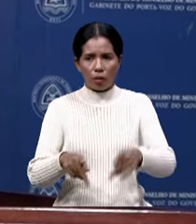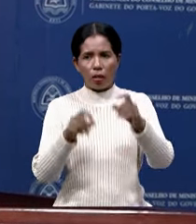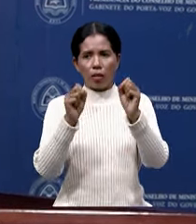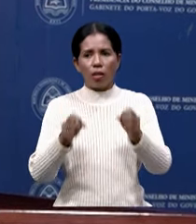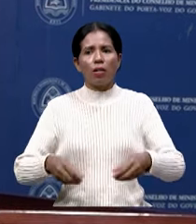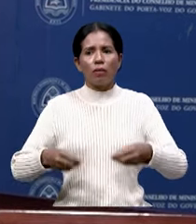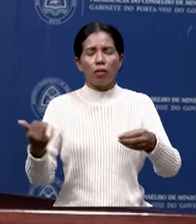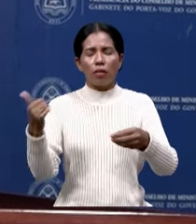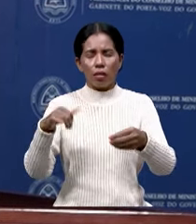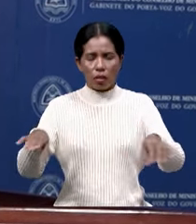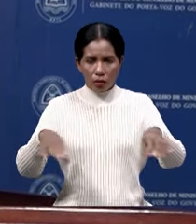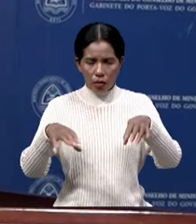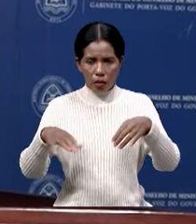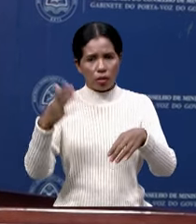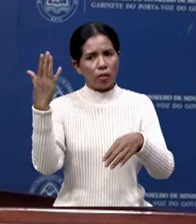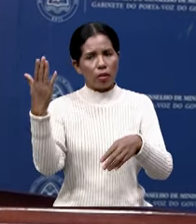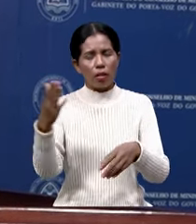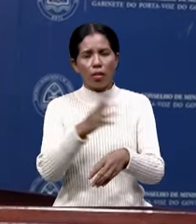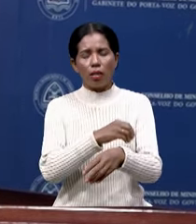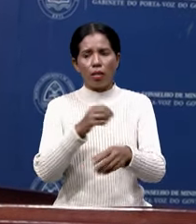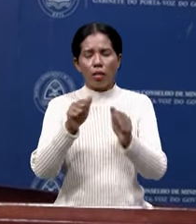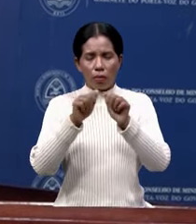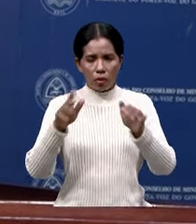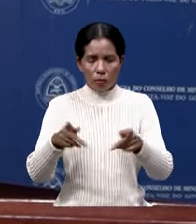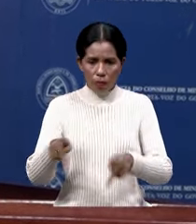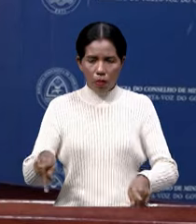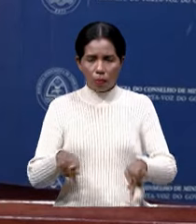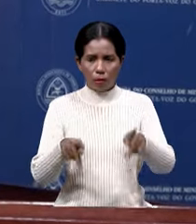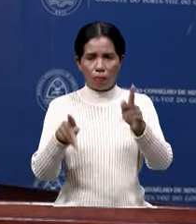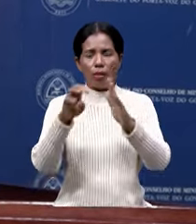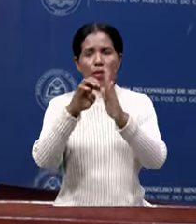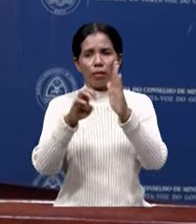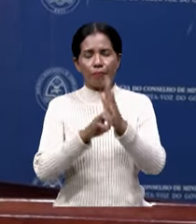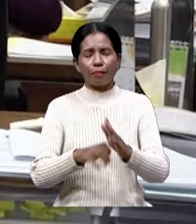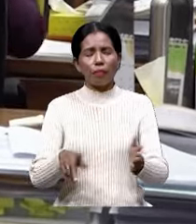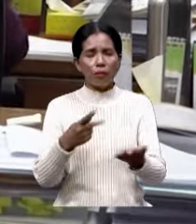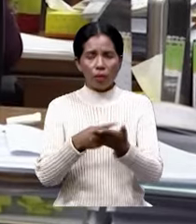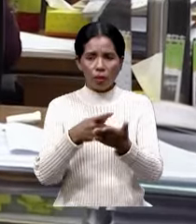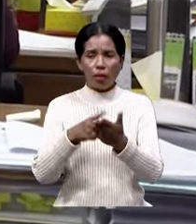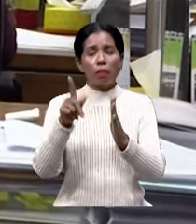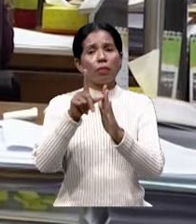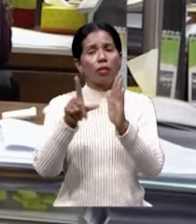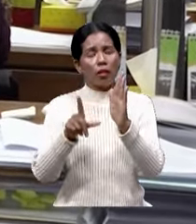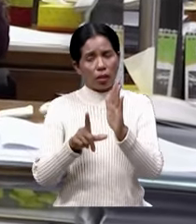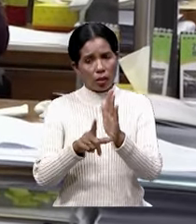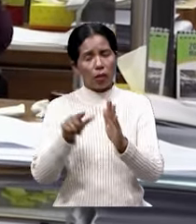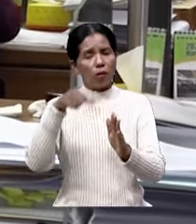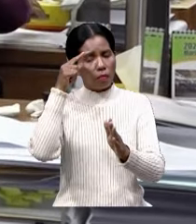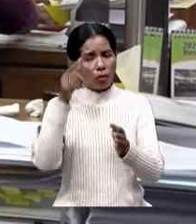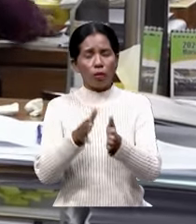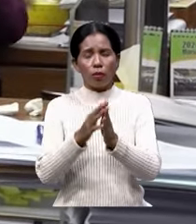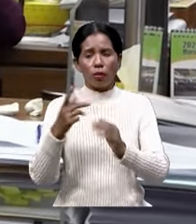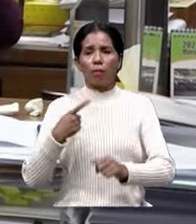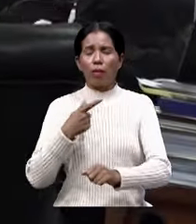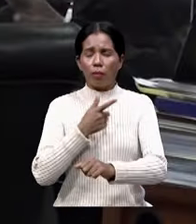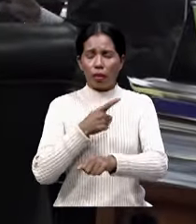dedicar a ser no serviço e a administração pública, Estados Unidos. O projeto proposta lei, né? O governo russo do Parlamento